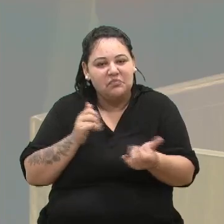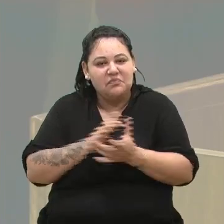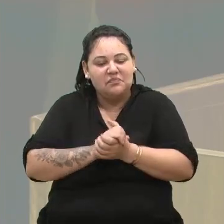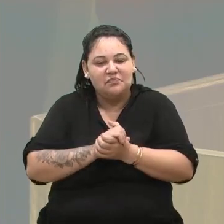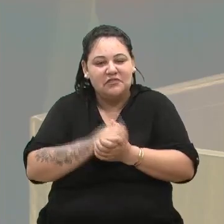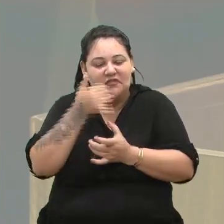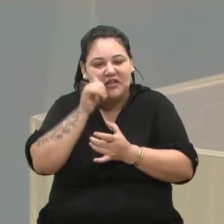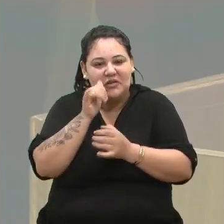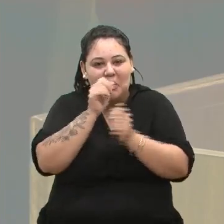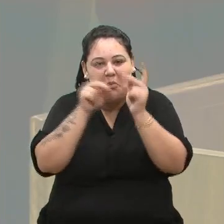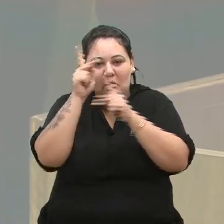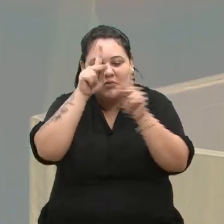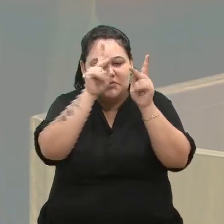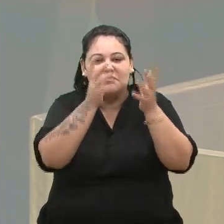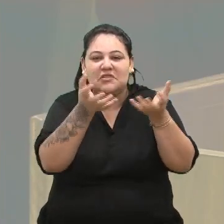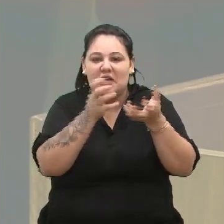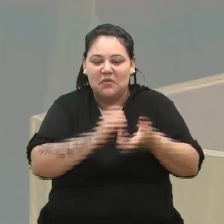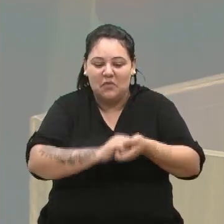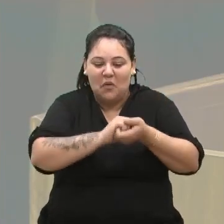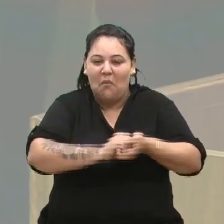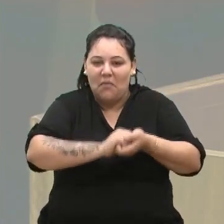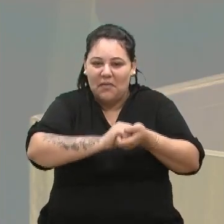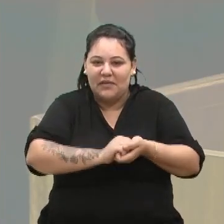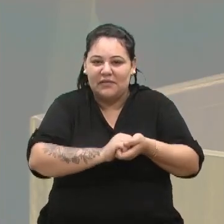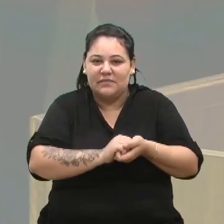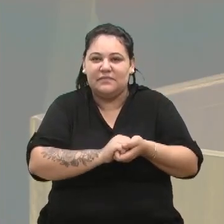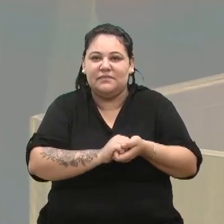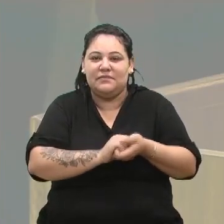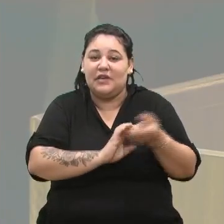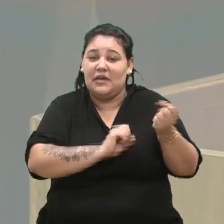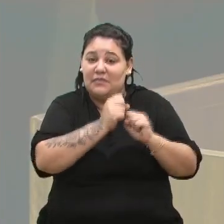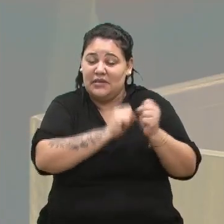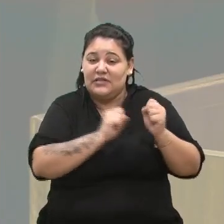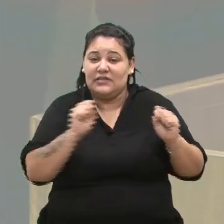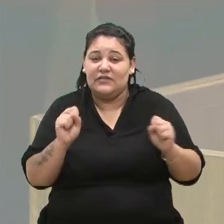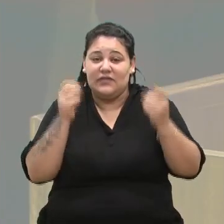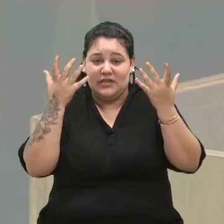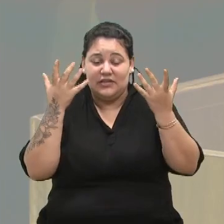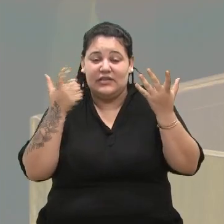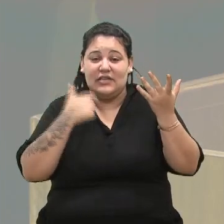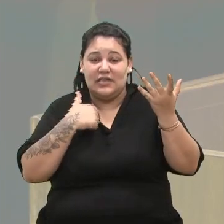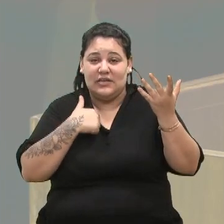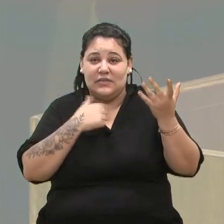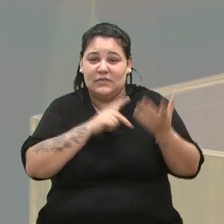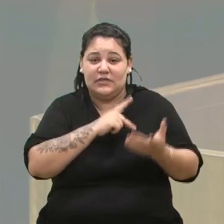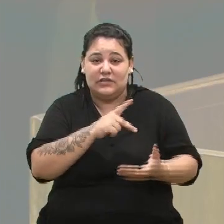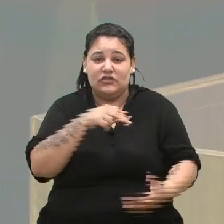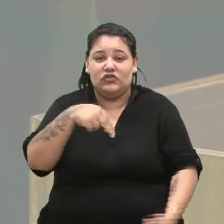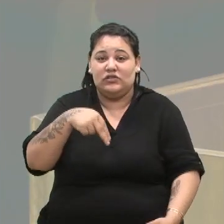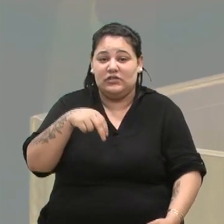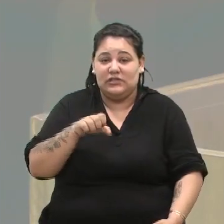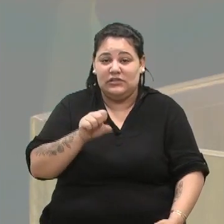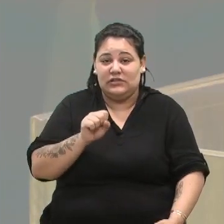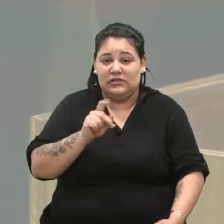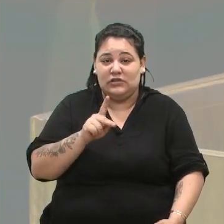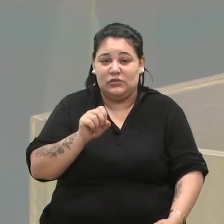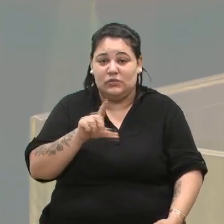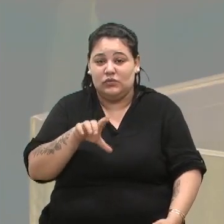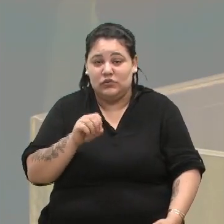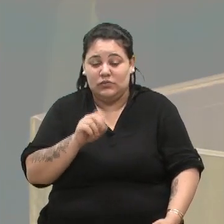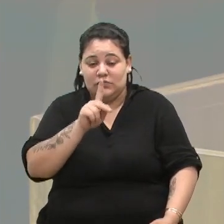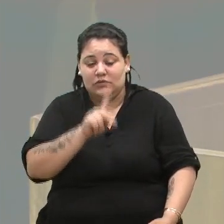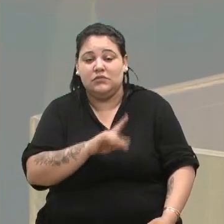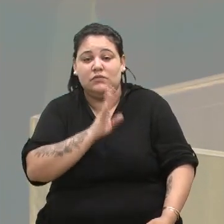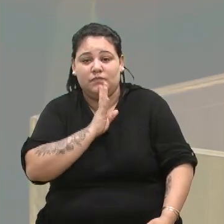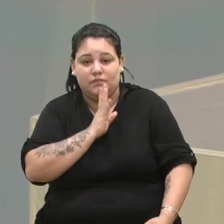a empresa, de eventos, a qual é o presidente, o Nesplo. Nesplo é uma pessoa bem